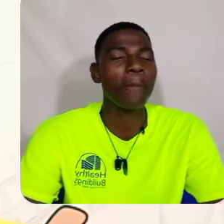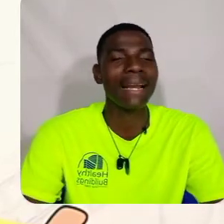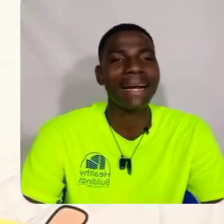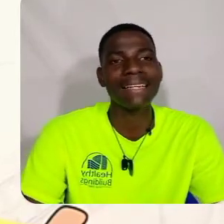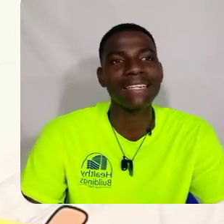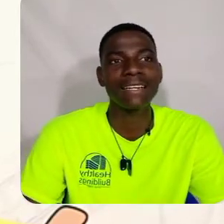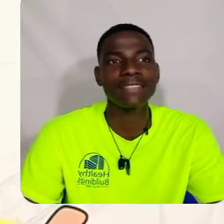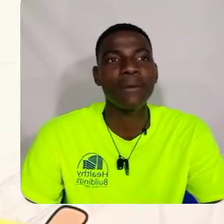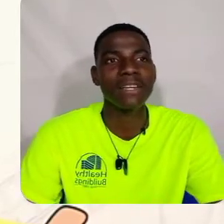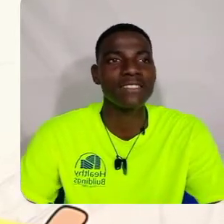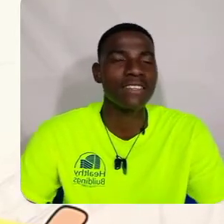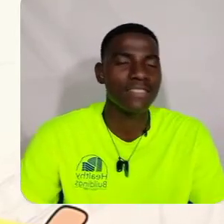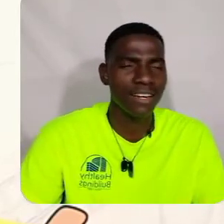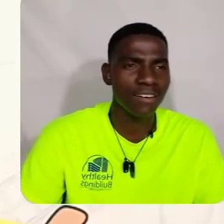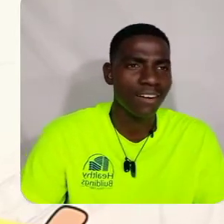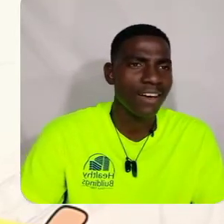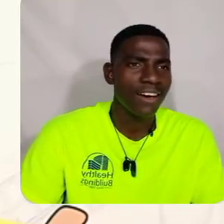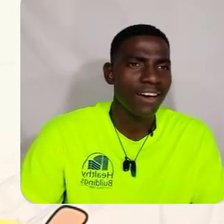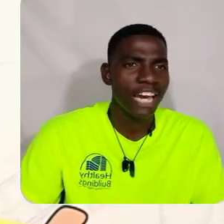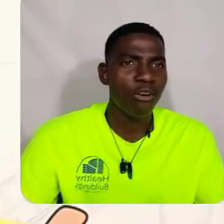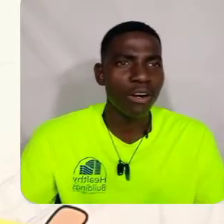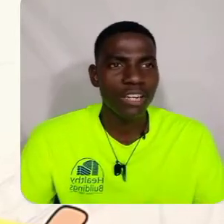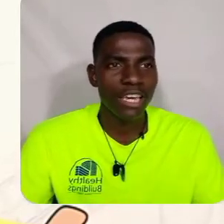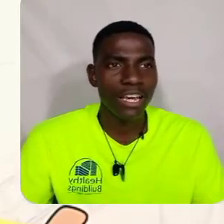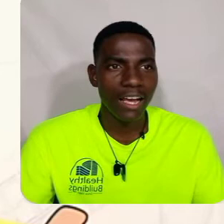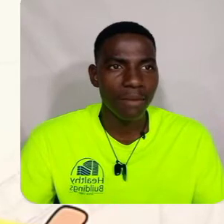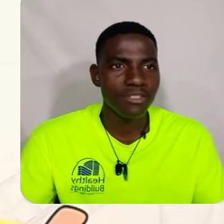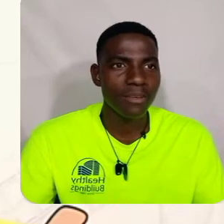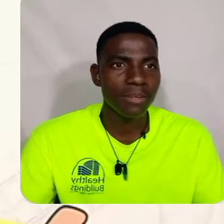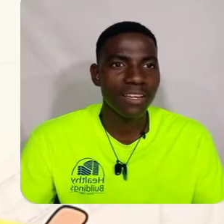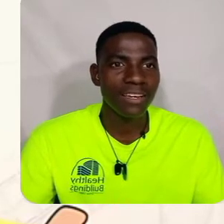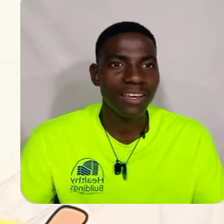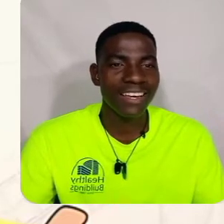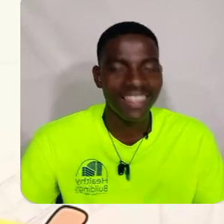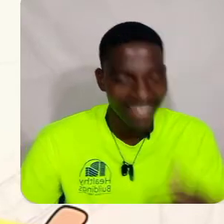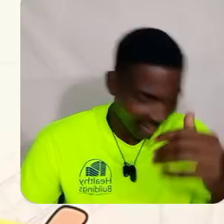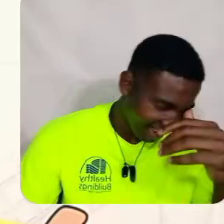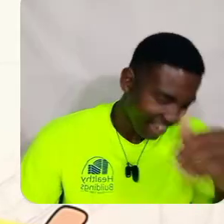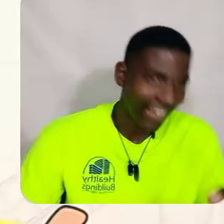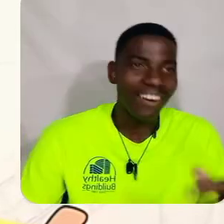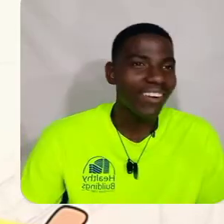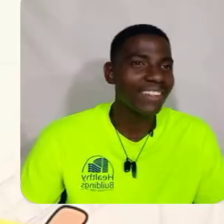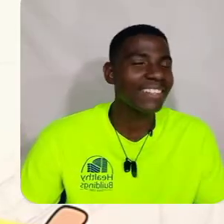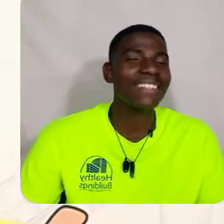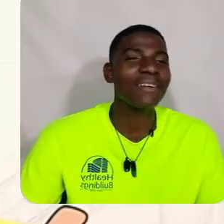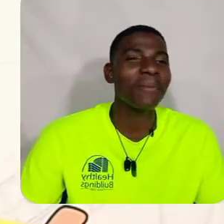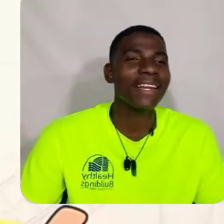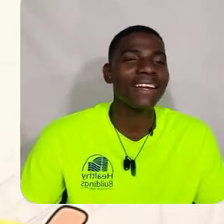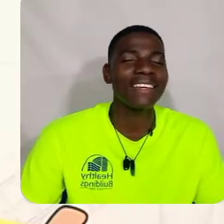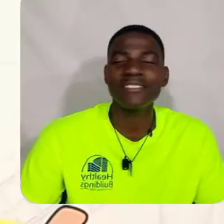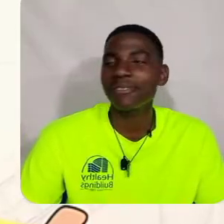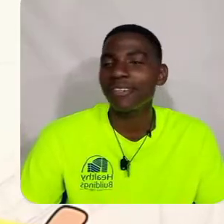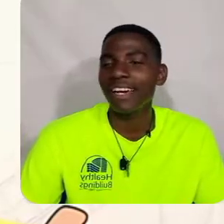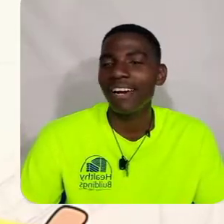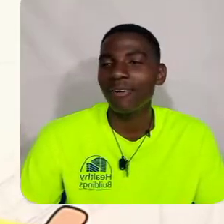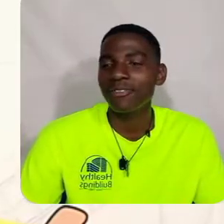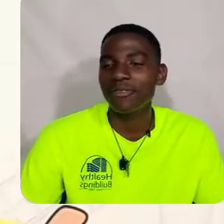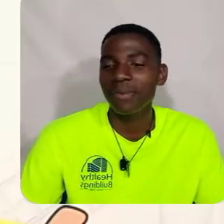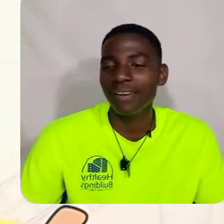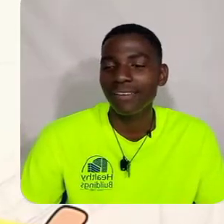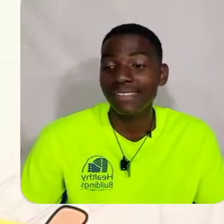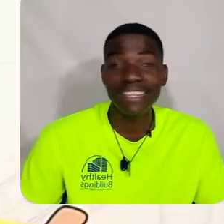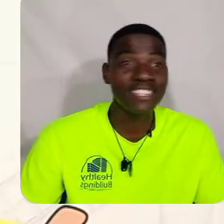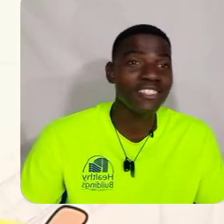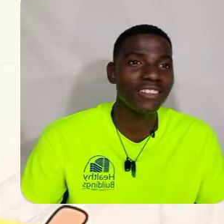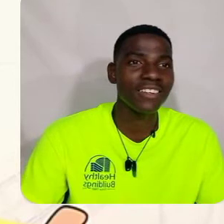ou para a candidação presidencial. Enquanto que cá em Moçambique não acontece dessa maneira. Isso é algo